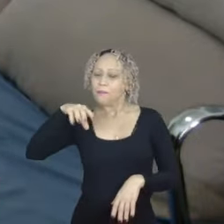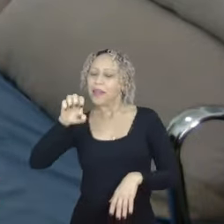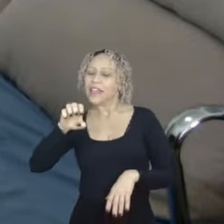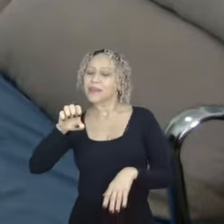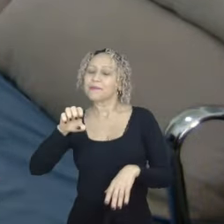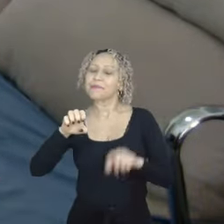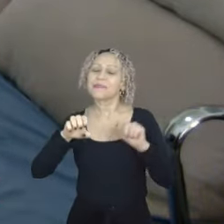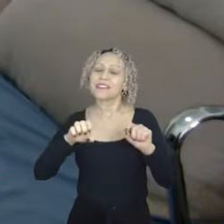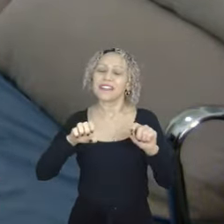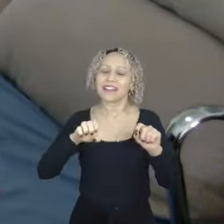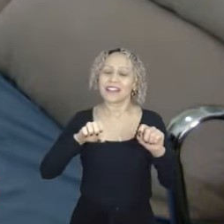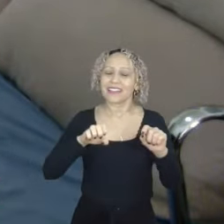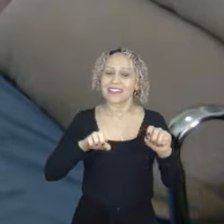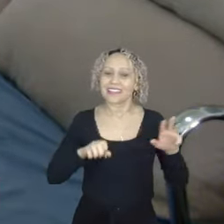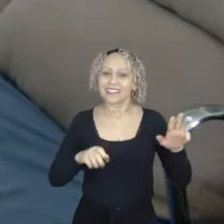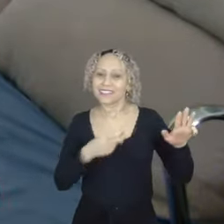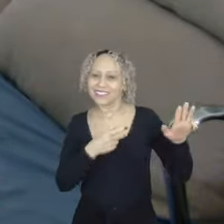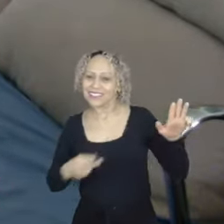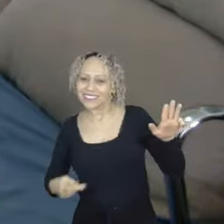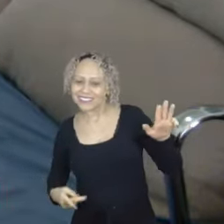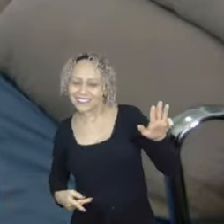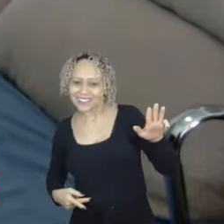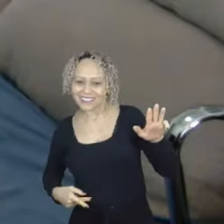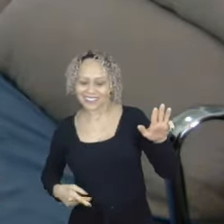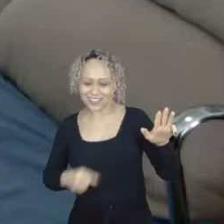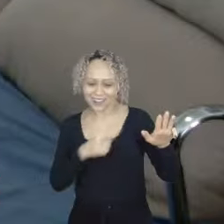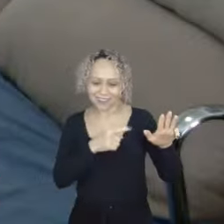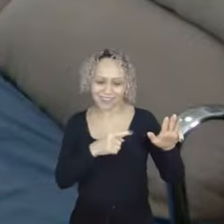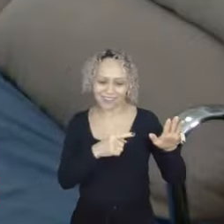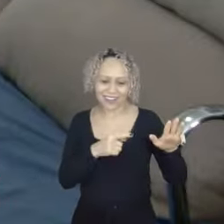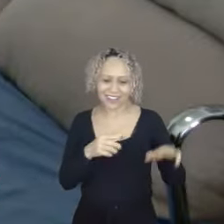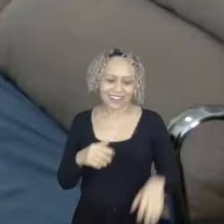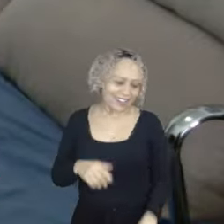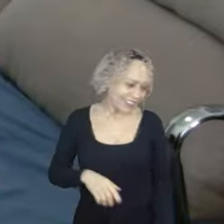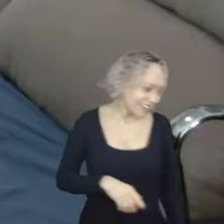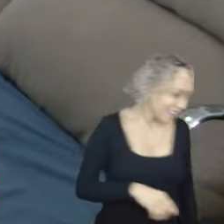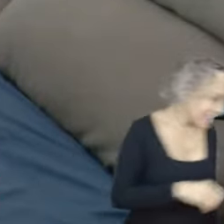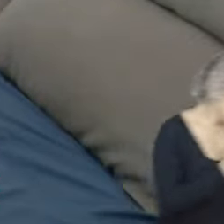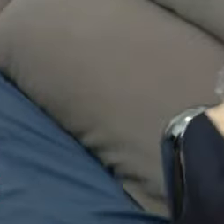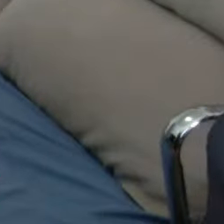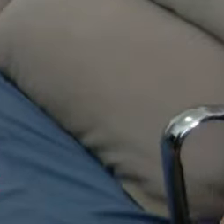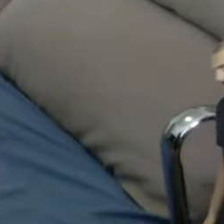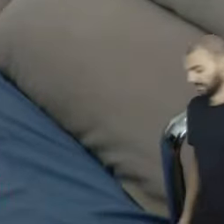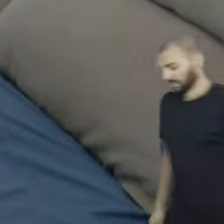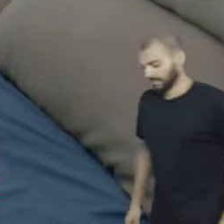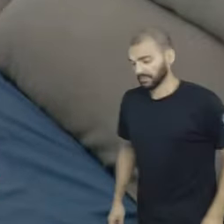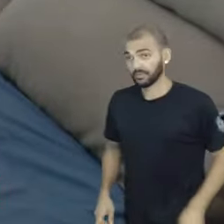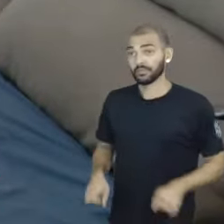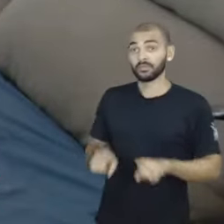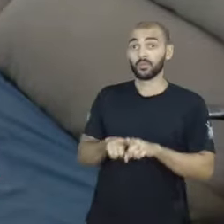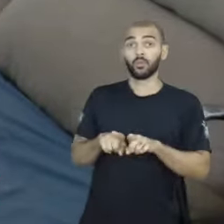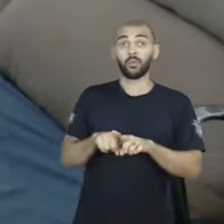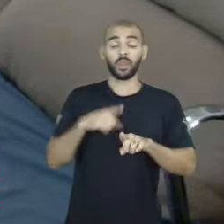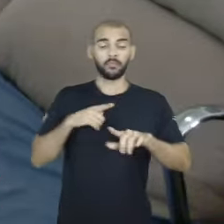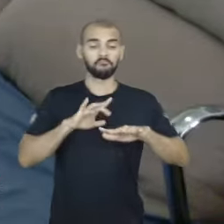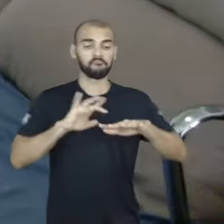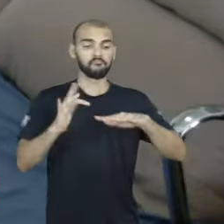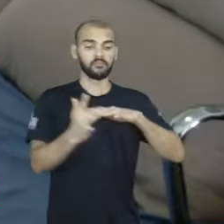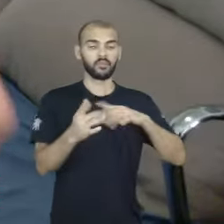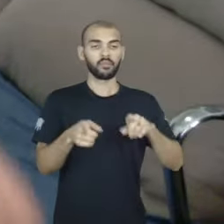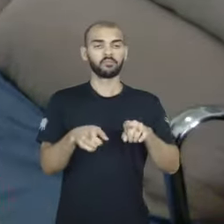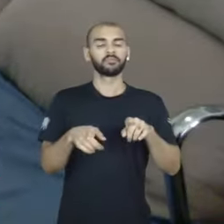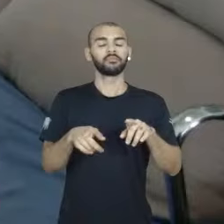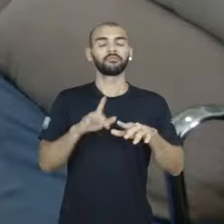redes, mas a imprensa europeia também percebeu, isso repercutiu muito lá fora, a imprensa percebeu o clima amigável, a